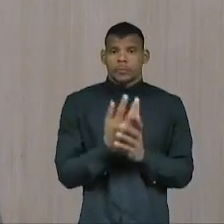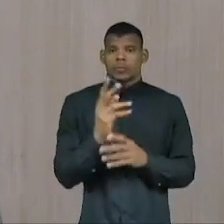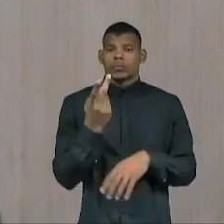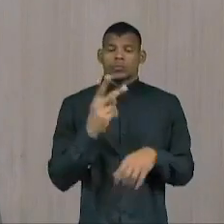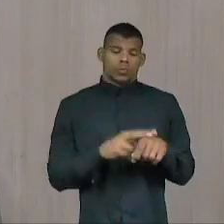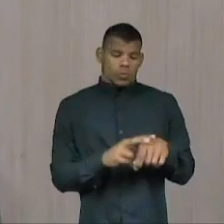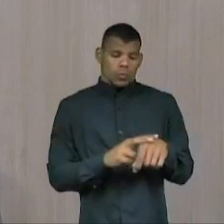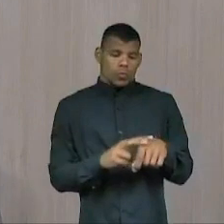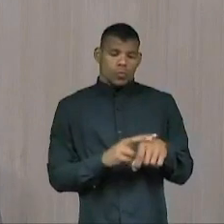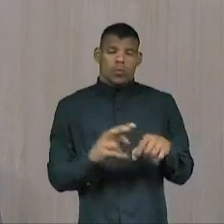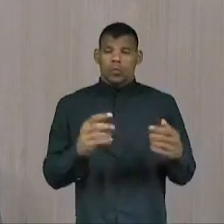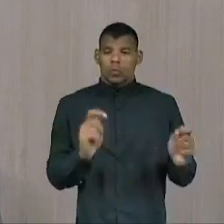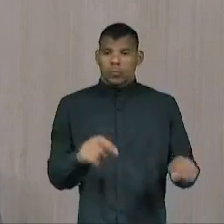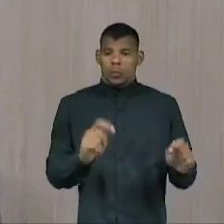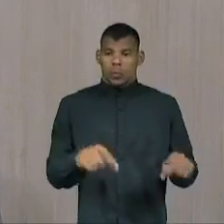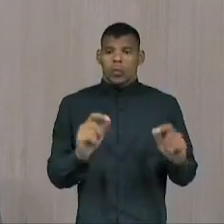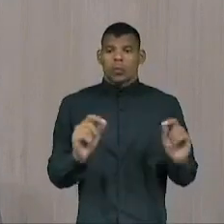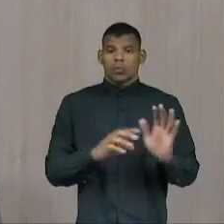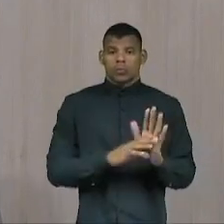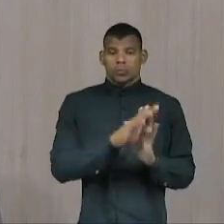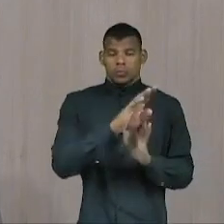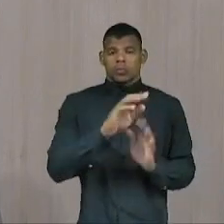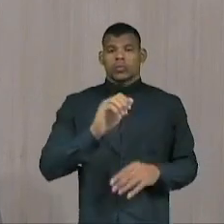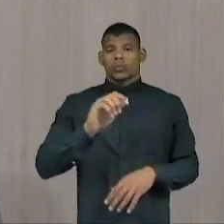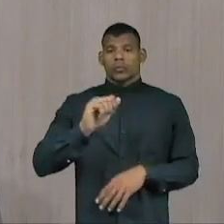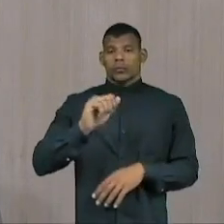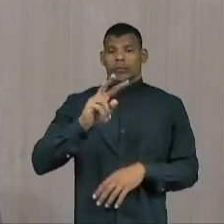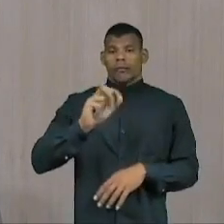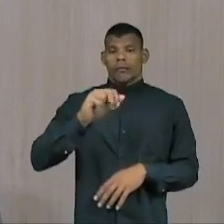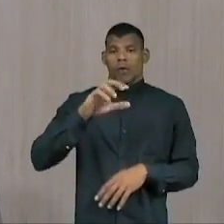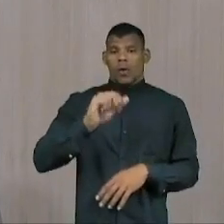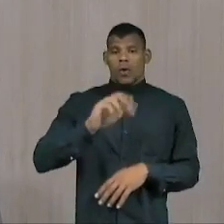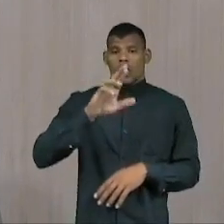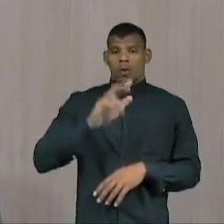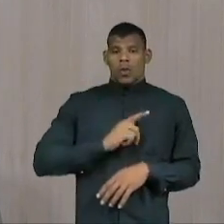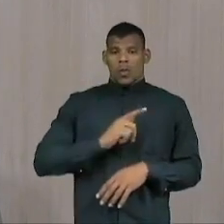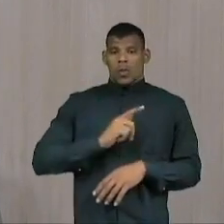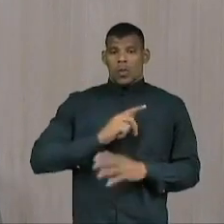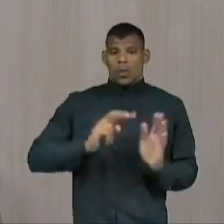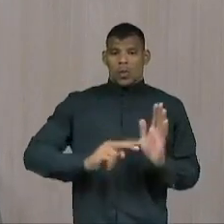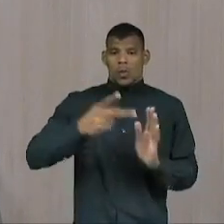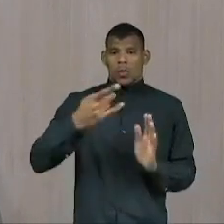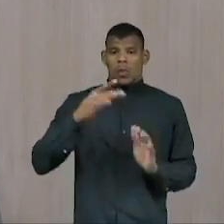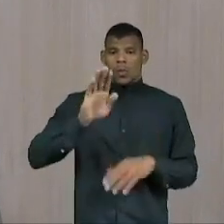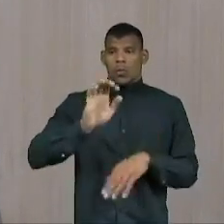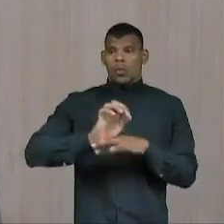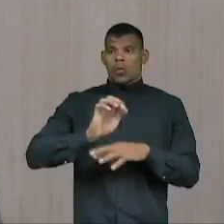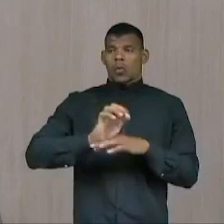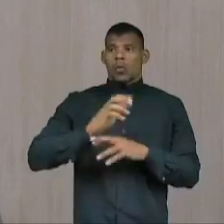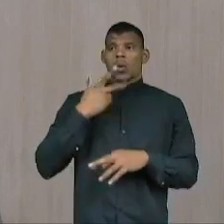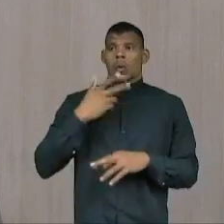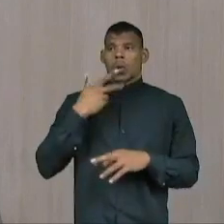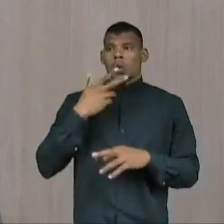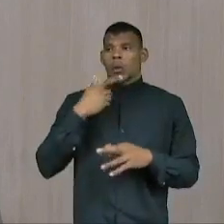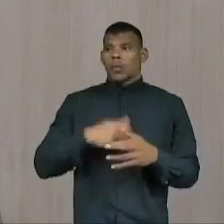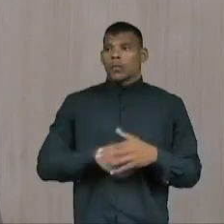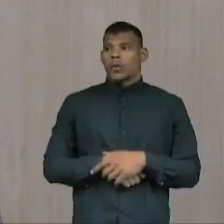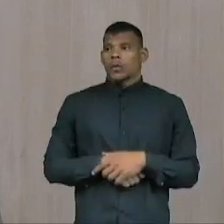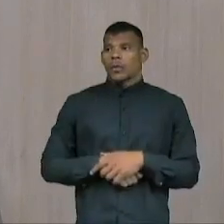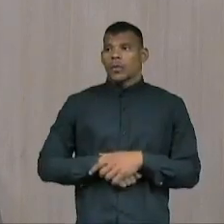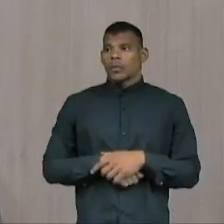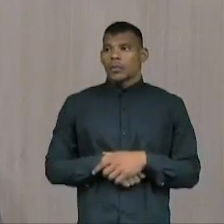que pode alavancar e que está dobrar o PIB do nosso Estado nós temos um dado